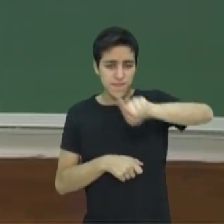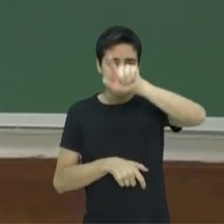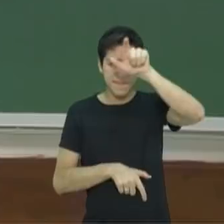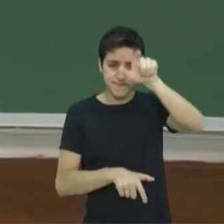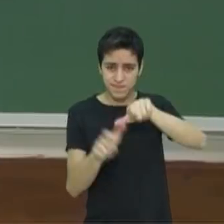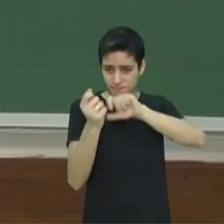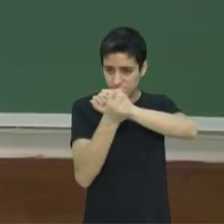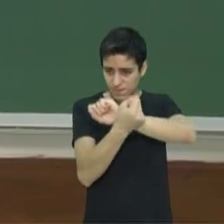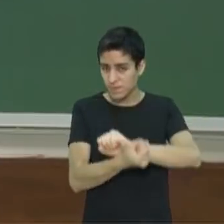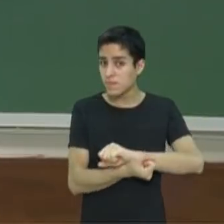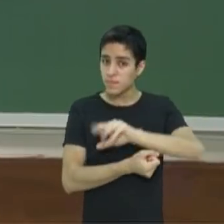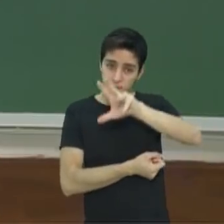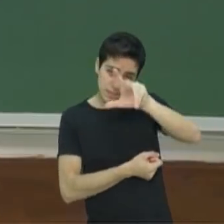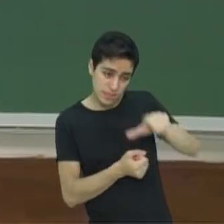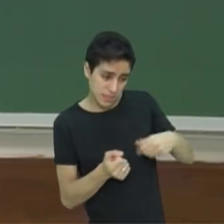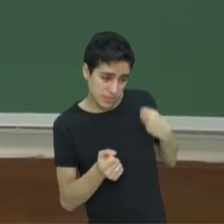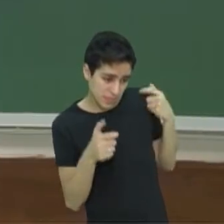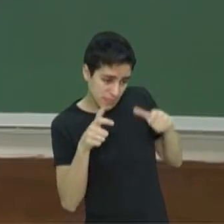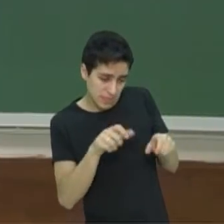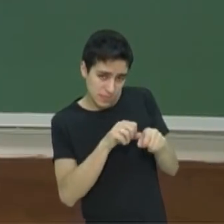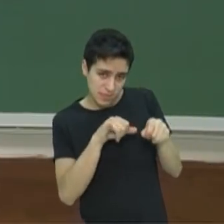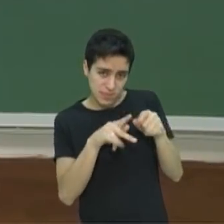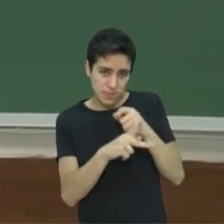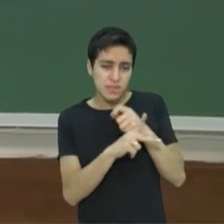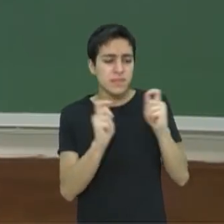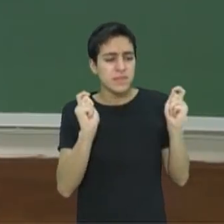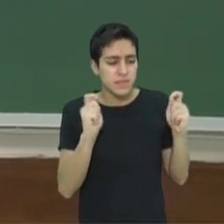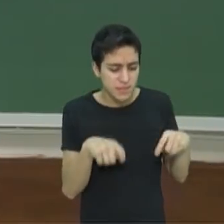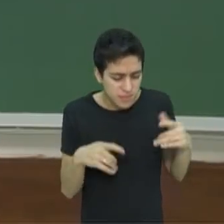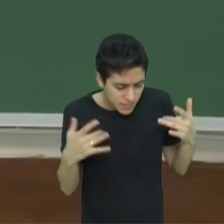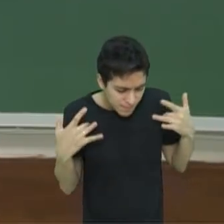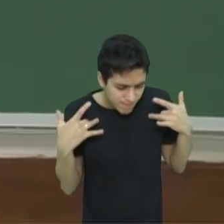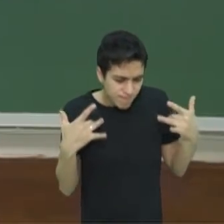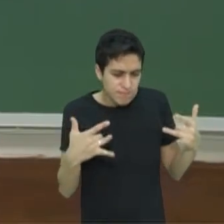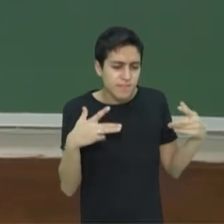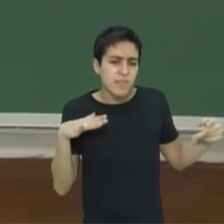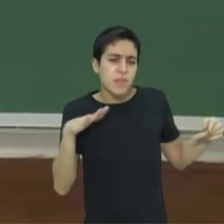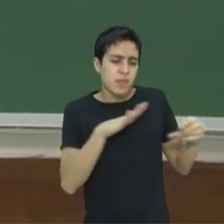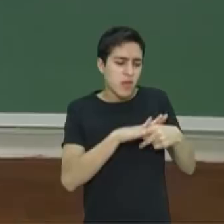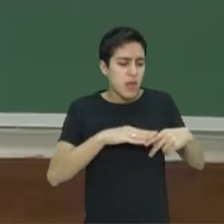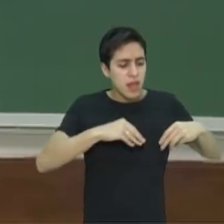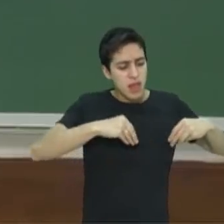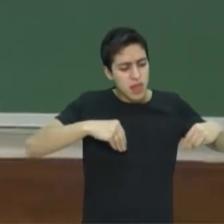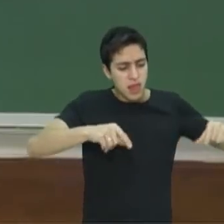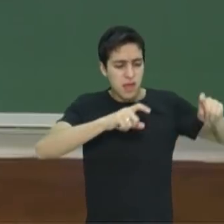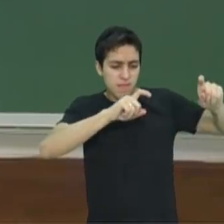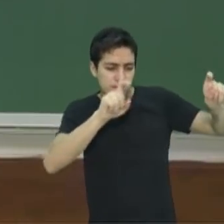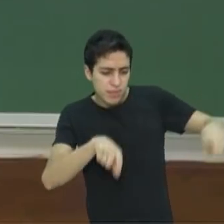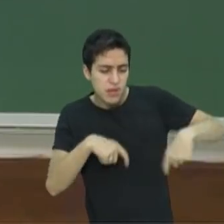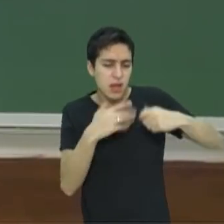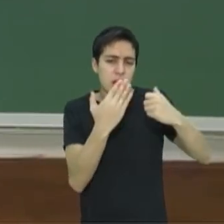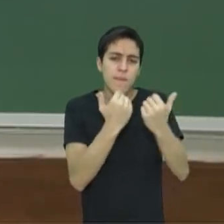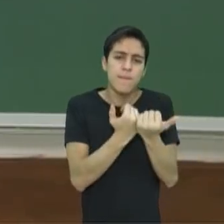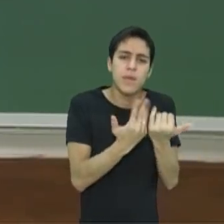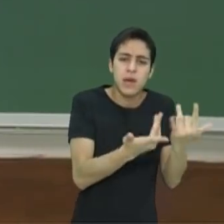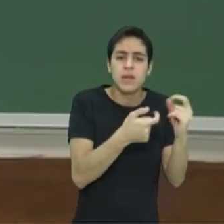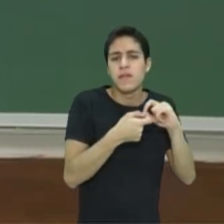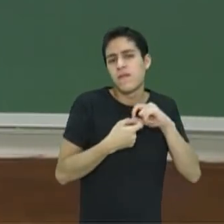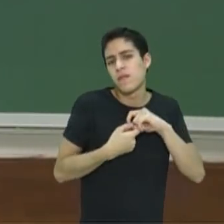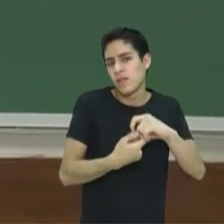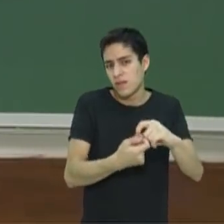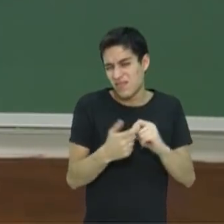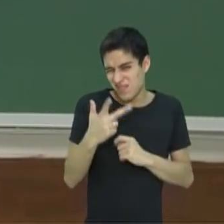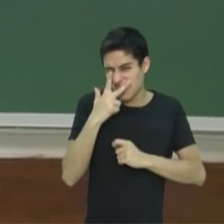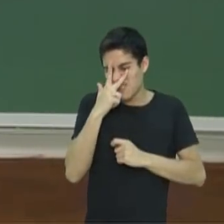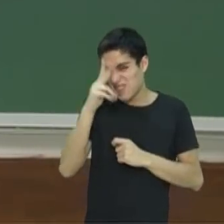escravos africanos em São Domingos pudessem se dedicar às suas próprias propriedades e produzir alimentos para eles. Você acha que